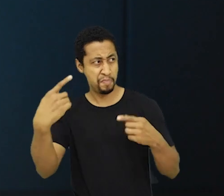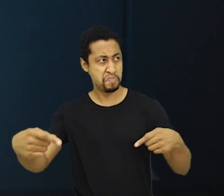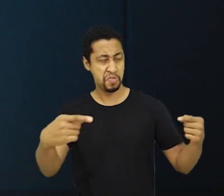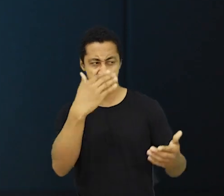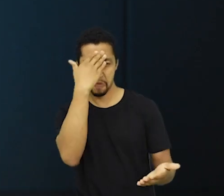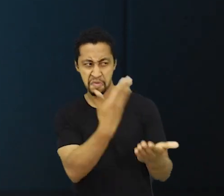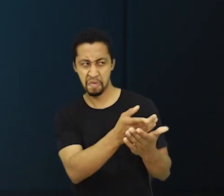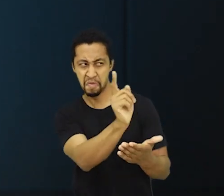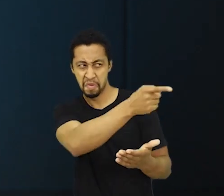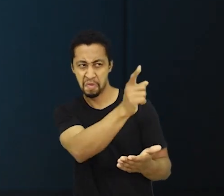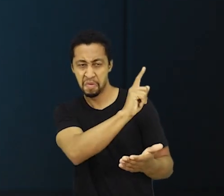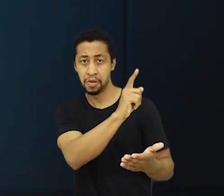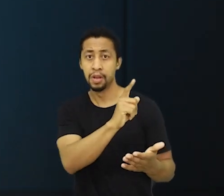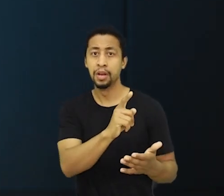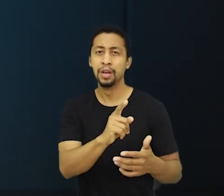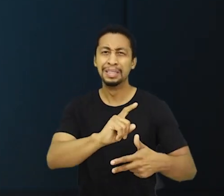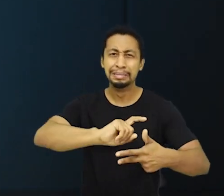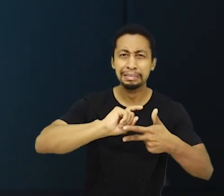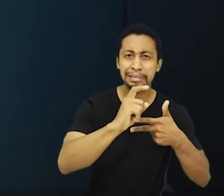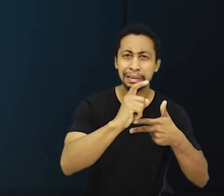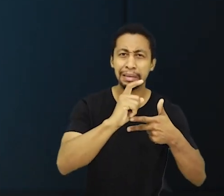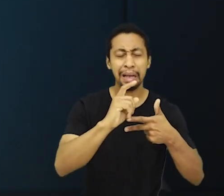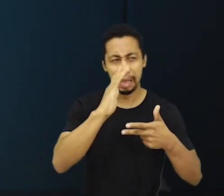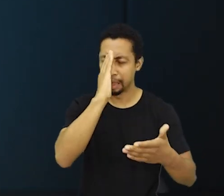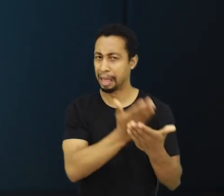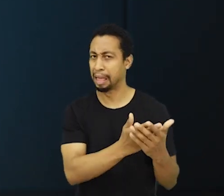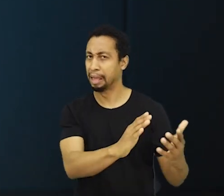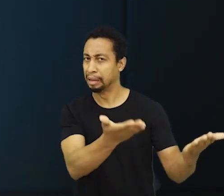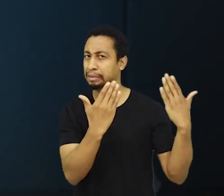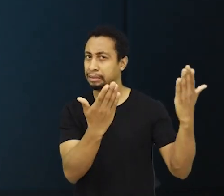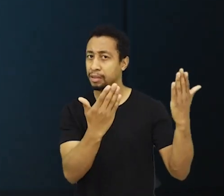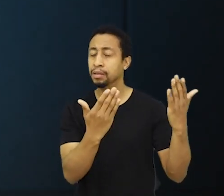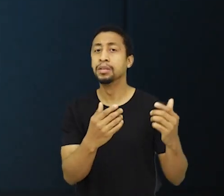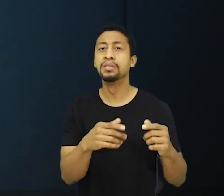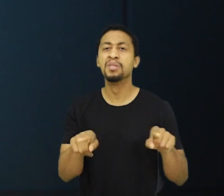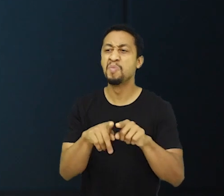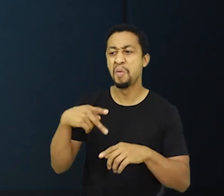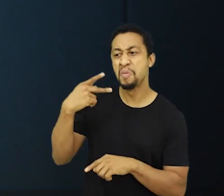não confia muito nem no executivo, menos no parlamento, e confia